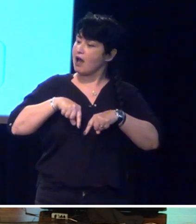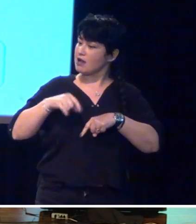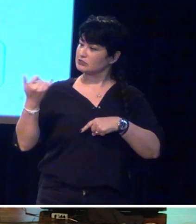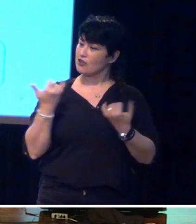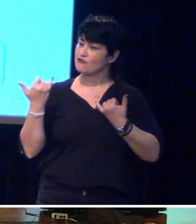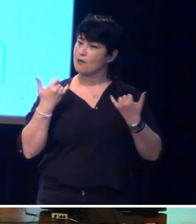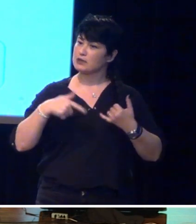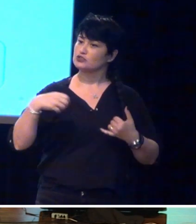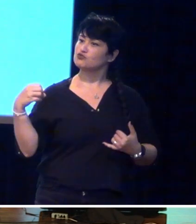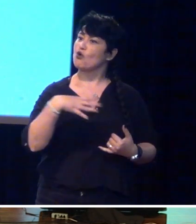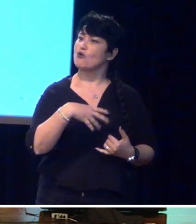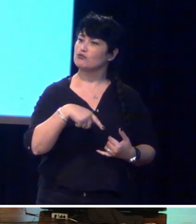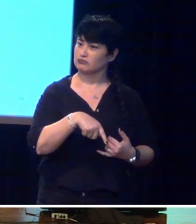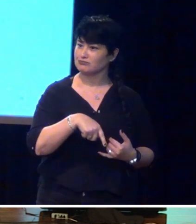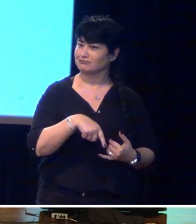novo instrumental.